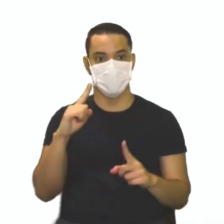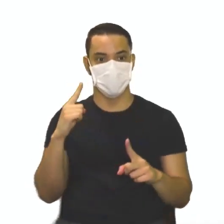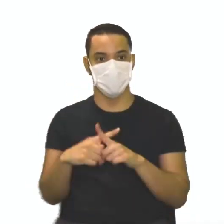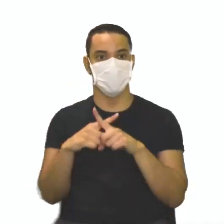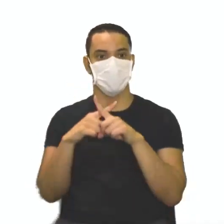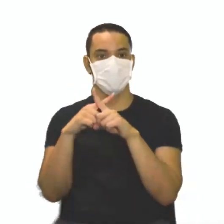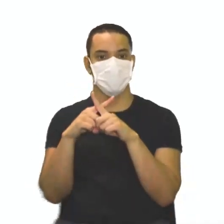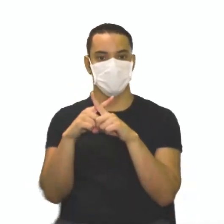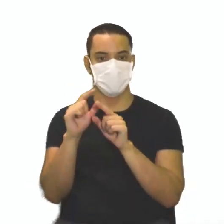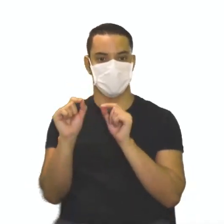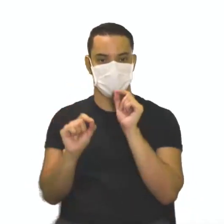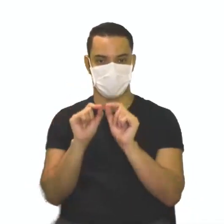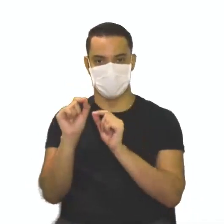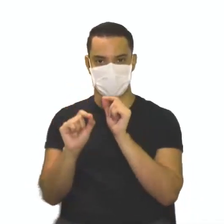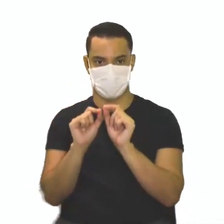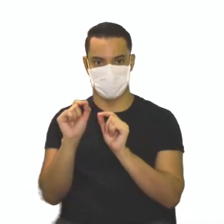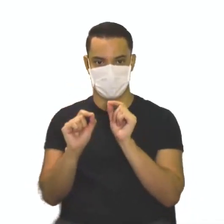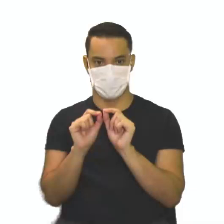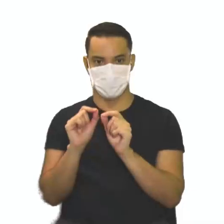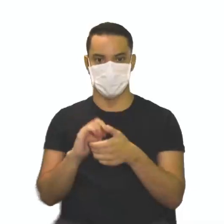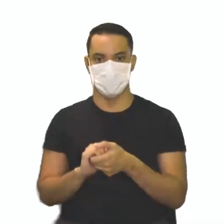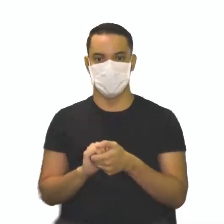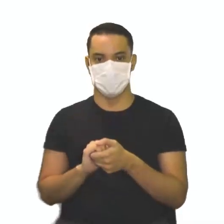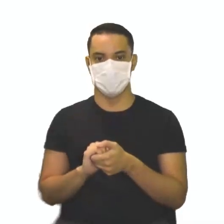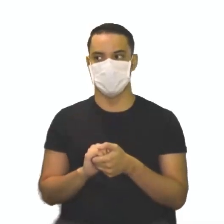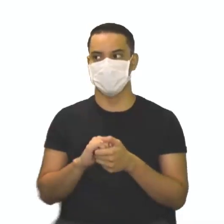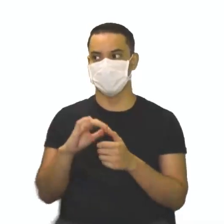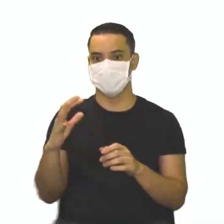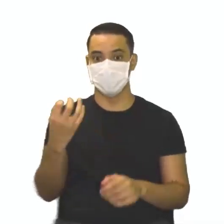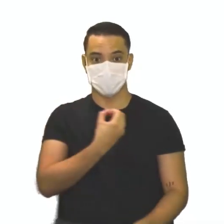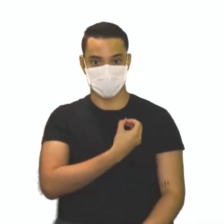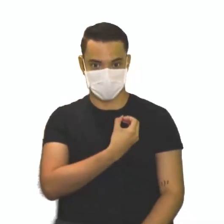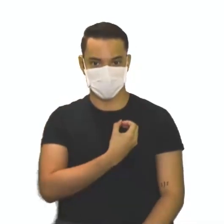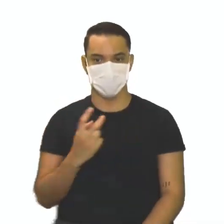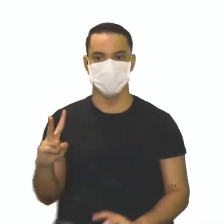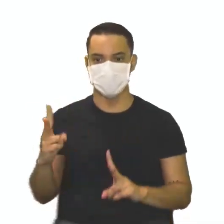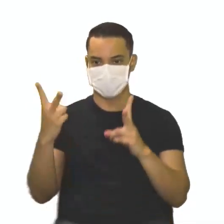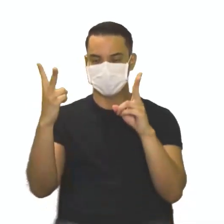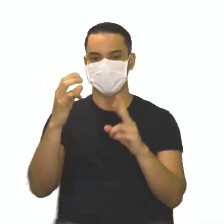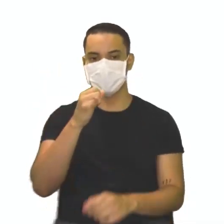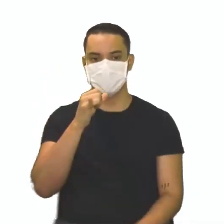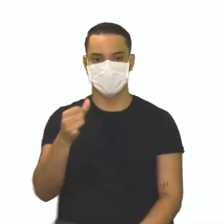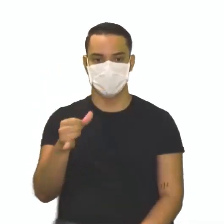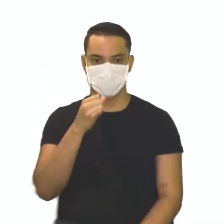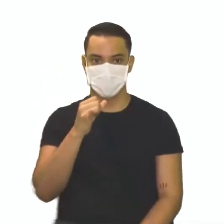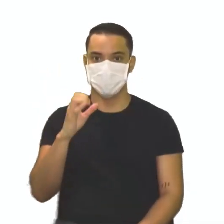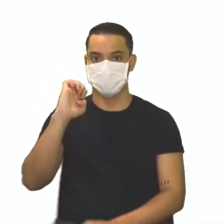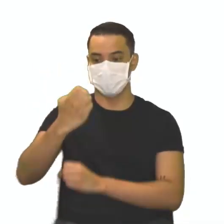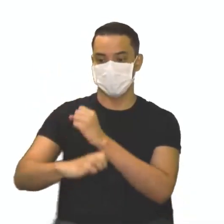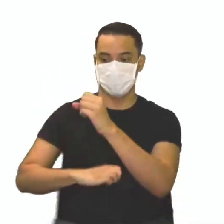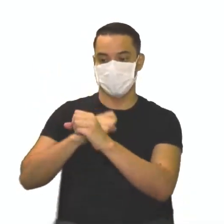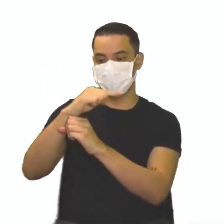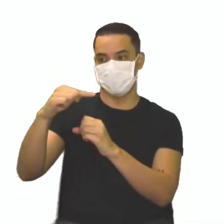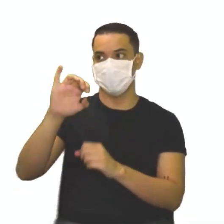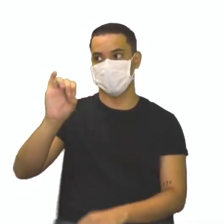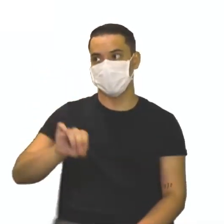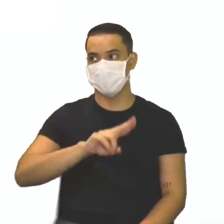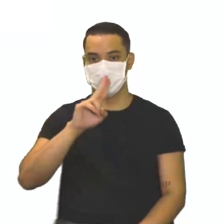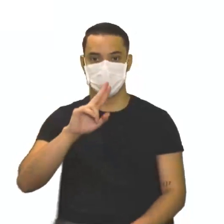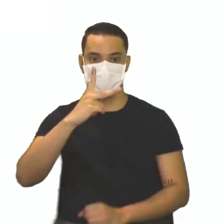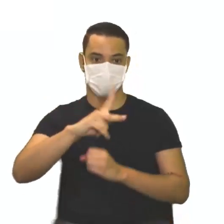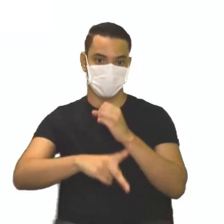no caso aqui, vezes o valor da carga elétrica do elétron ou do próton. E assim